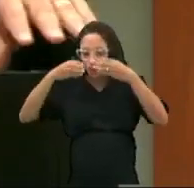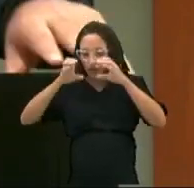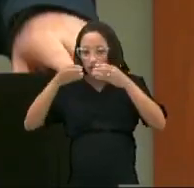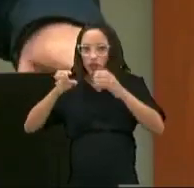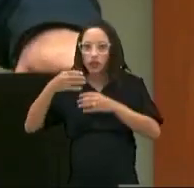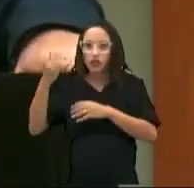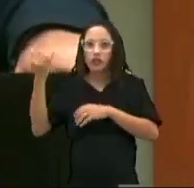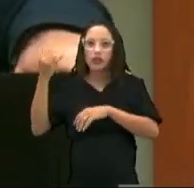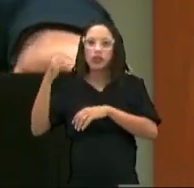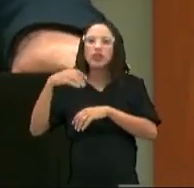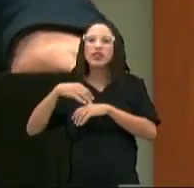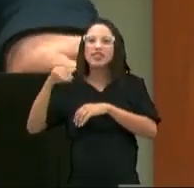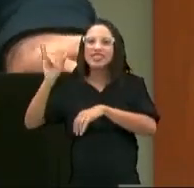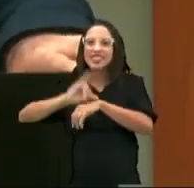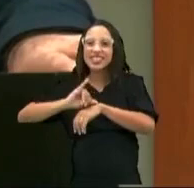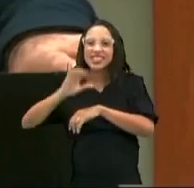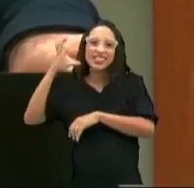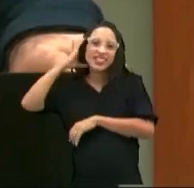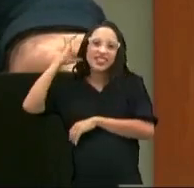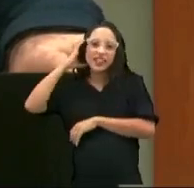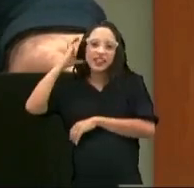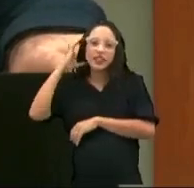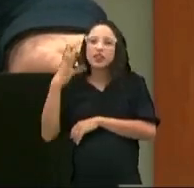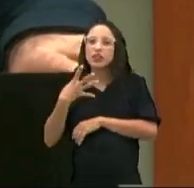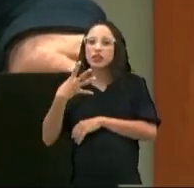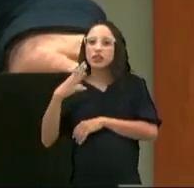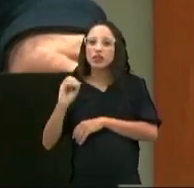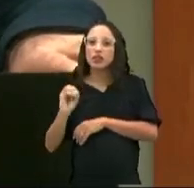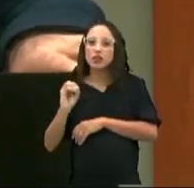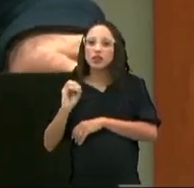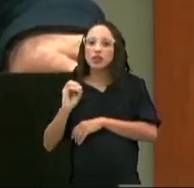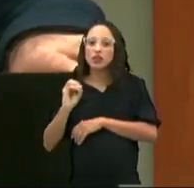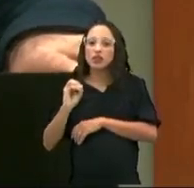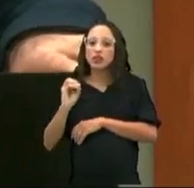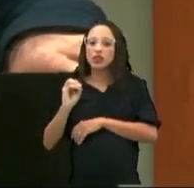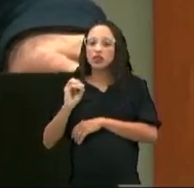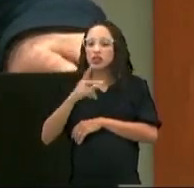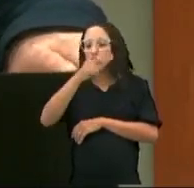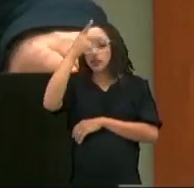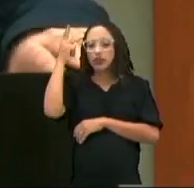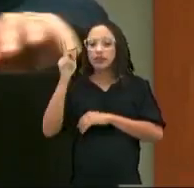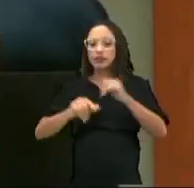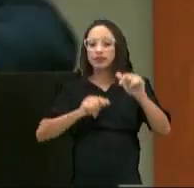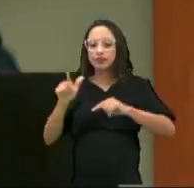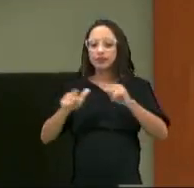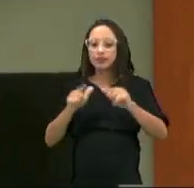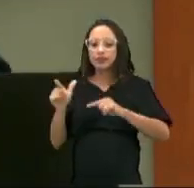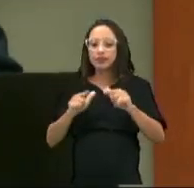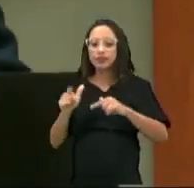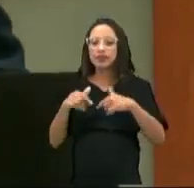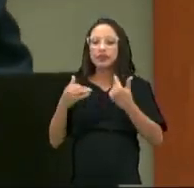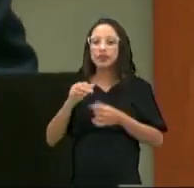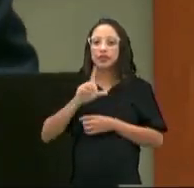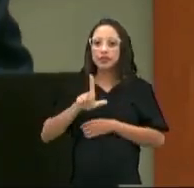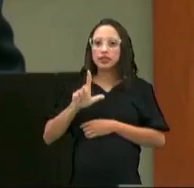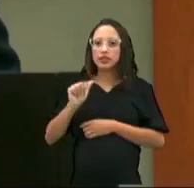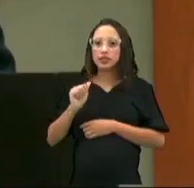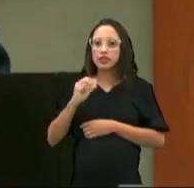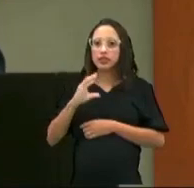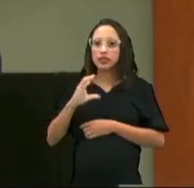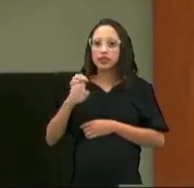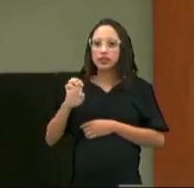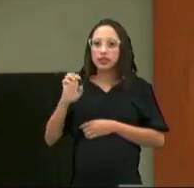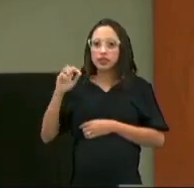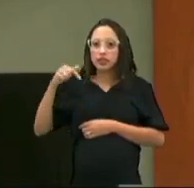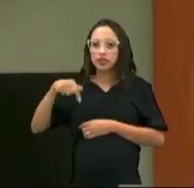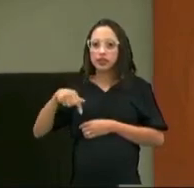aproximadamente 40 trabalhadores, estariam sendo remanejados do LASEC para as unidades